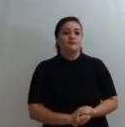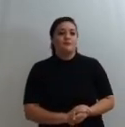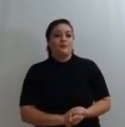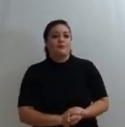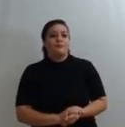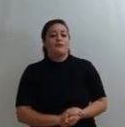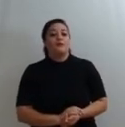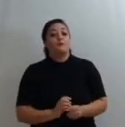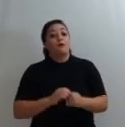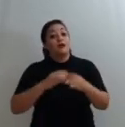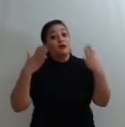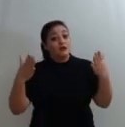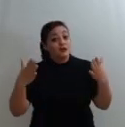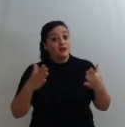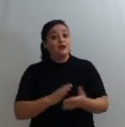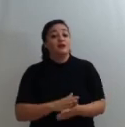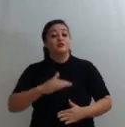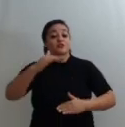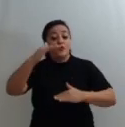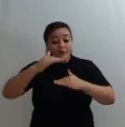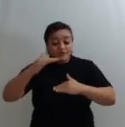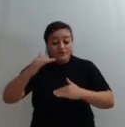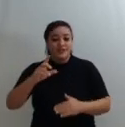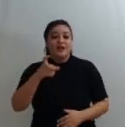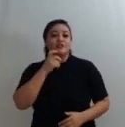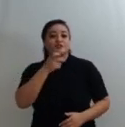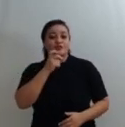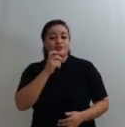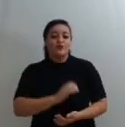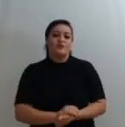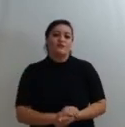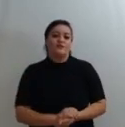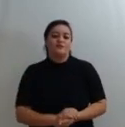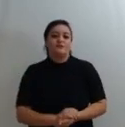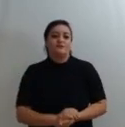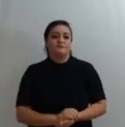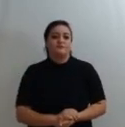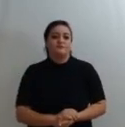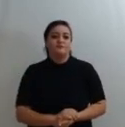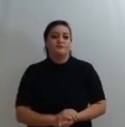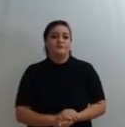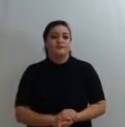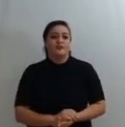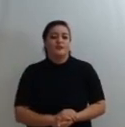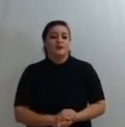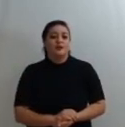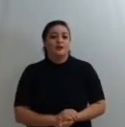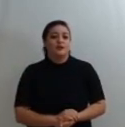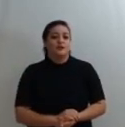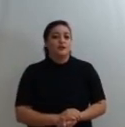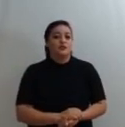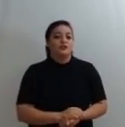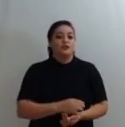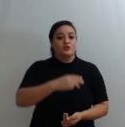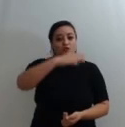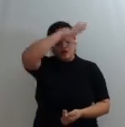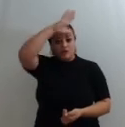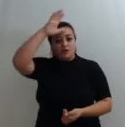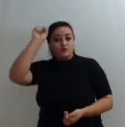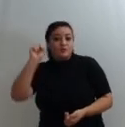quantidade de drogas, não é? Uma grande quantidade transportando de Dourados, no Mato Grosso do Sul, para